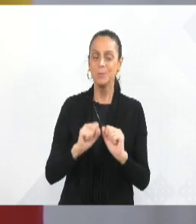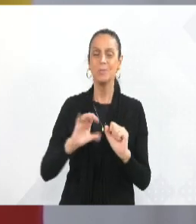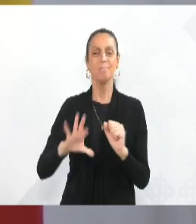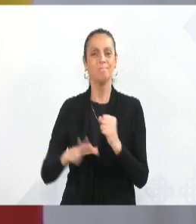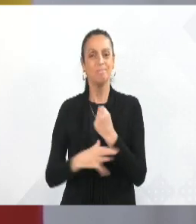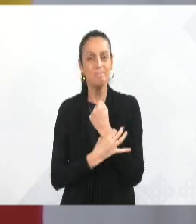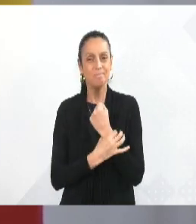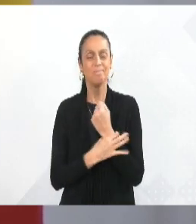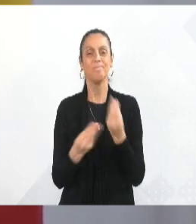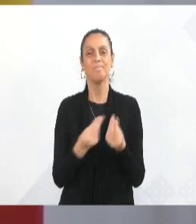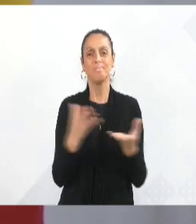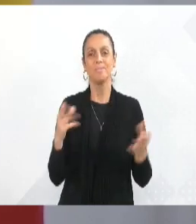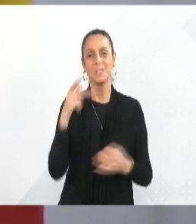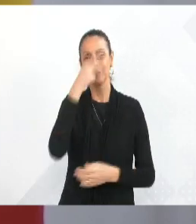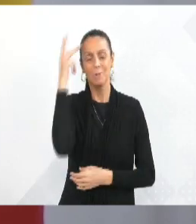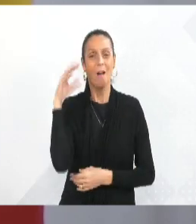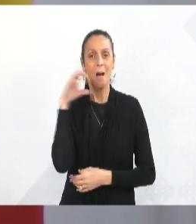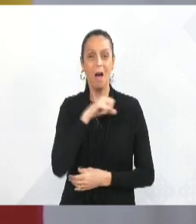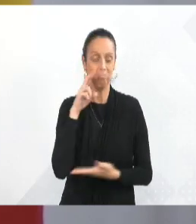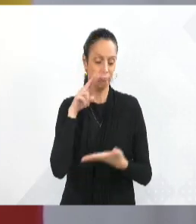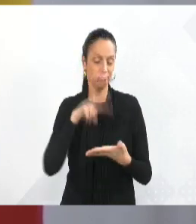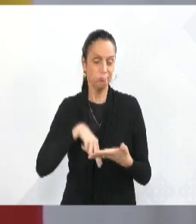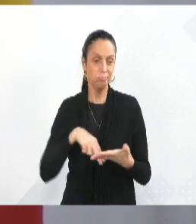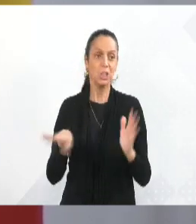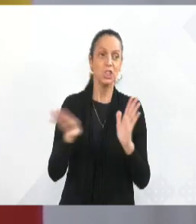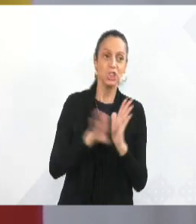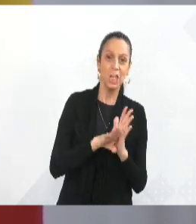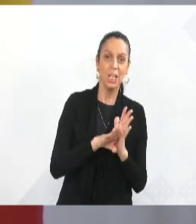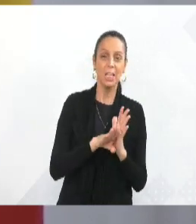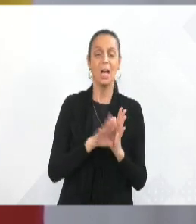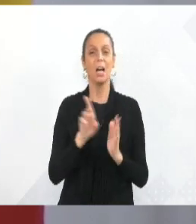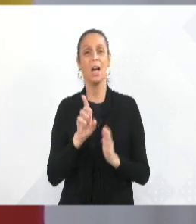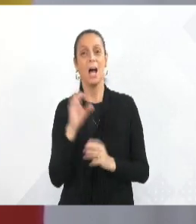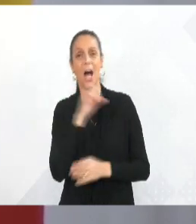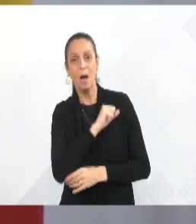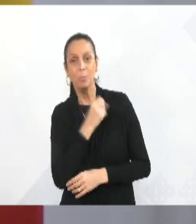de que a pessoa pudesse verificar rapidamente se o ônibus está chegando e se vale a pena aguardar. Obrigado.